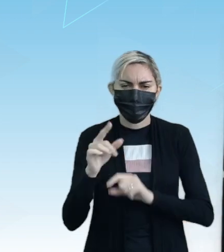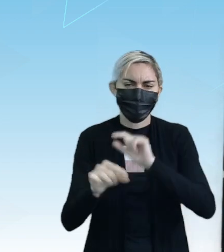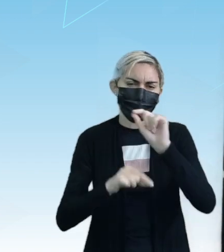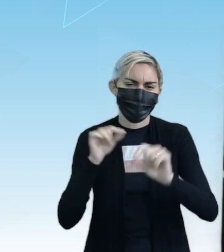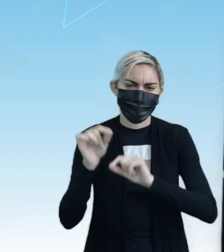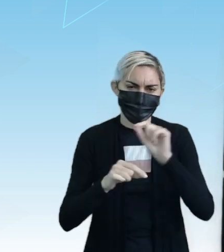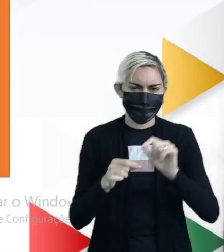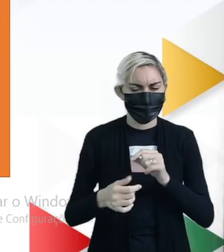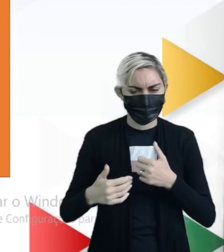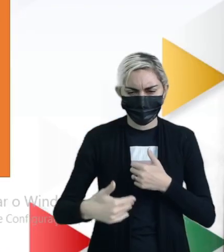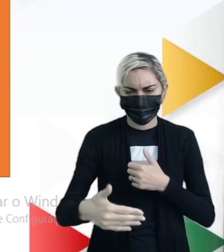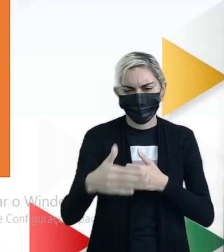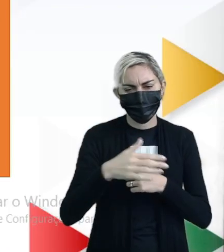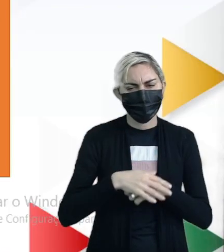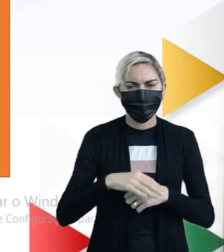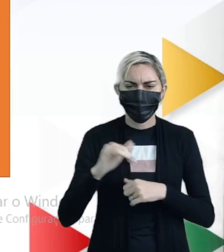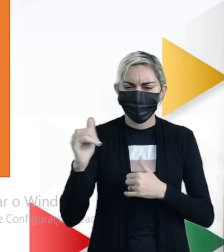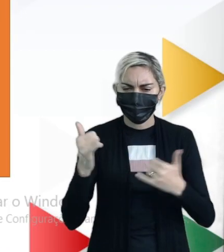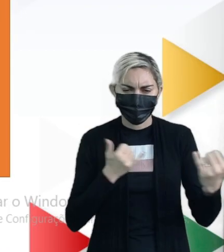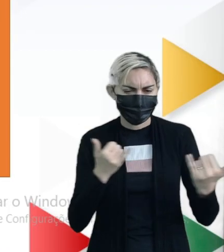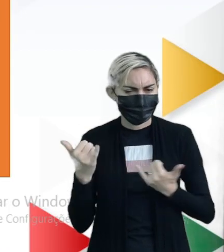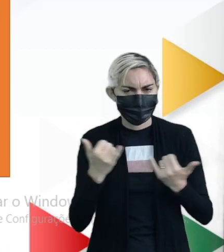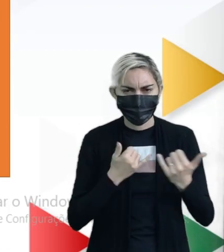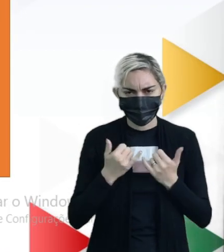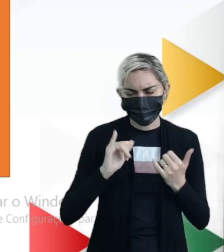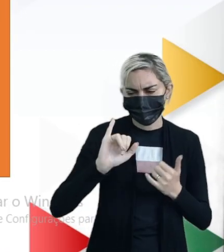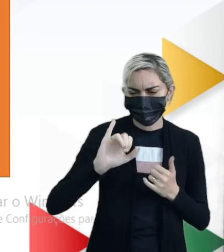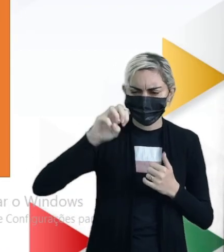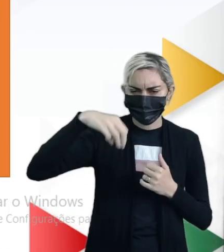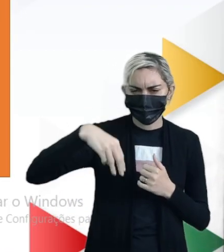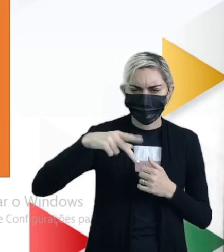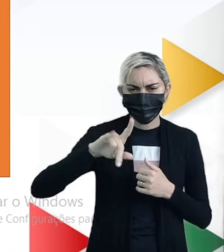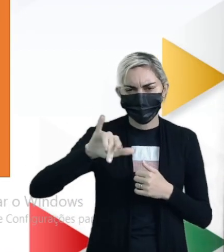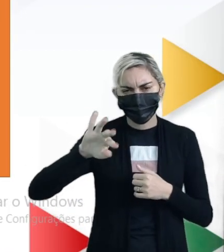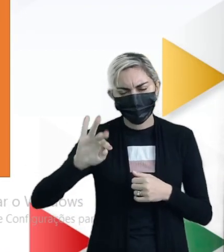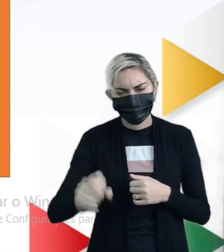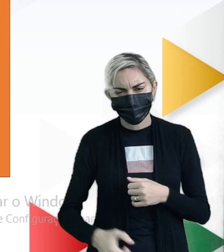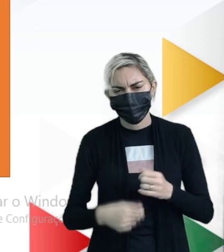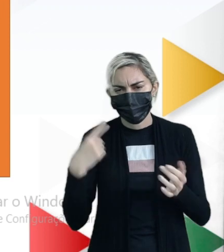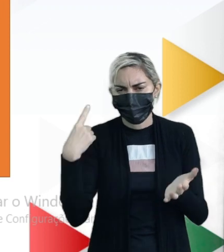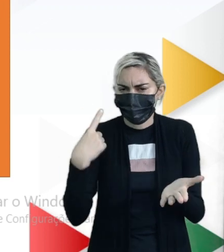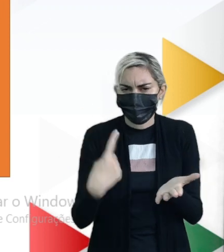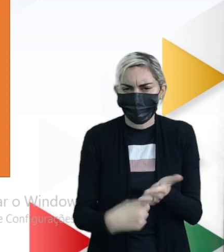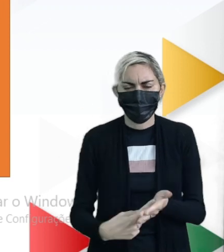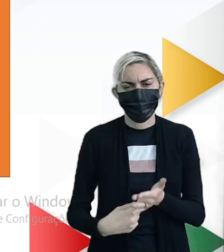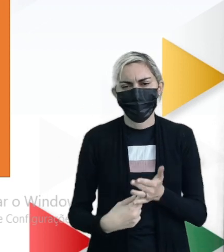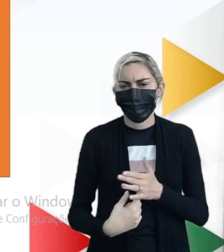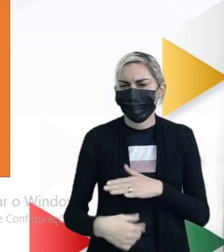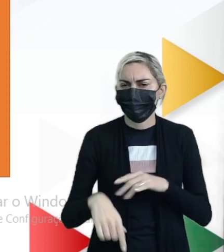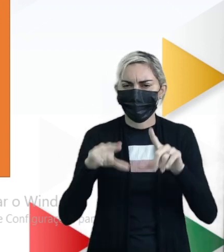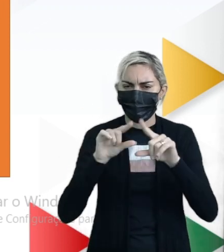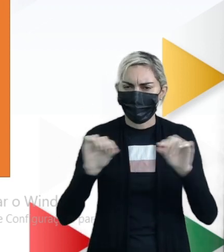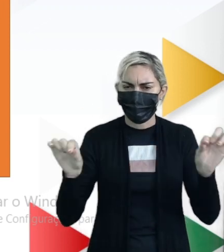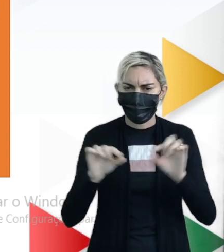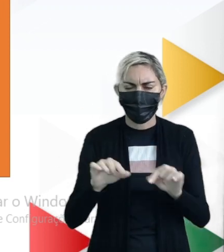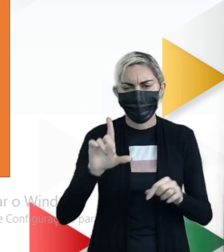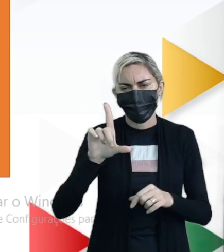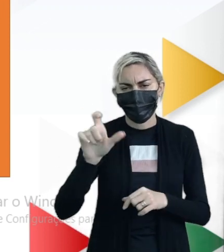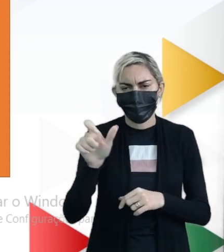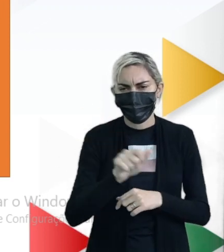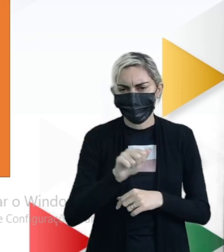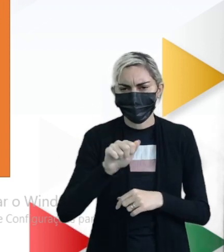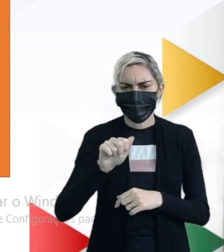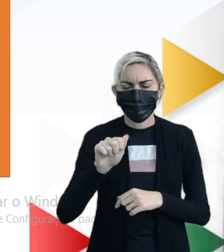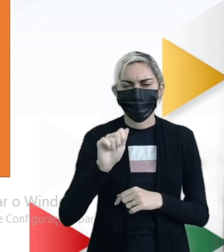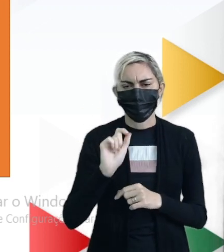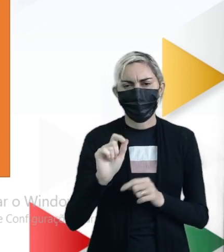isso? Acompanhem. São informações implícitas que são marcadas lexicalmente. O que é isso, o